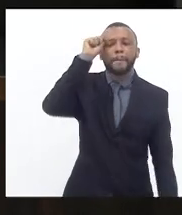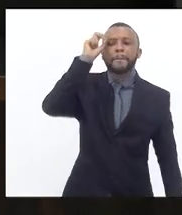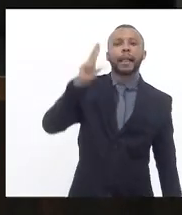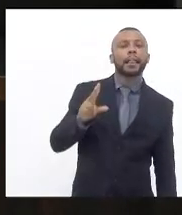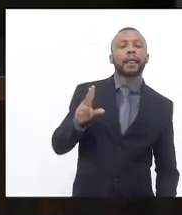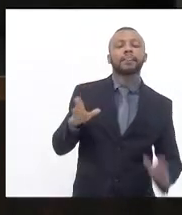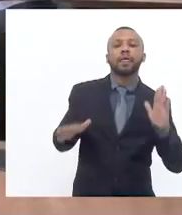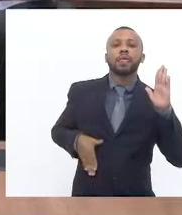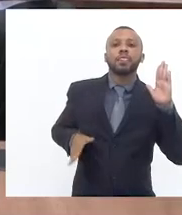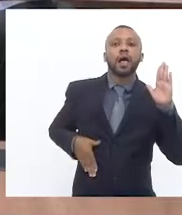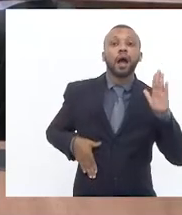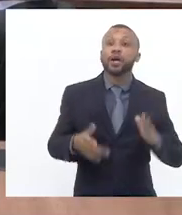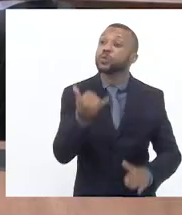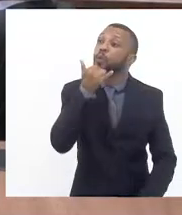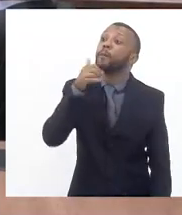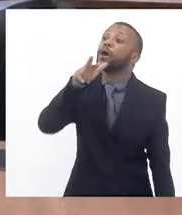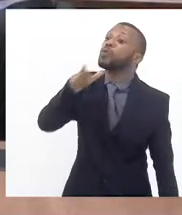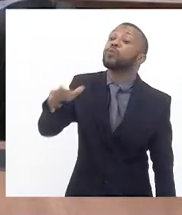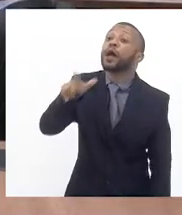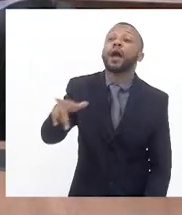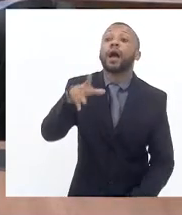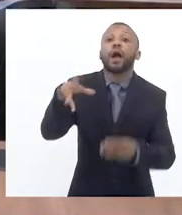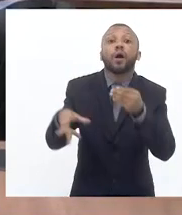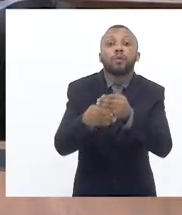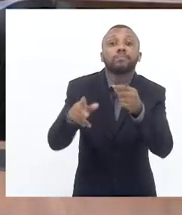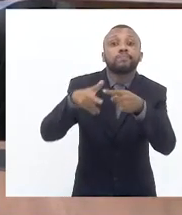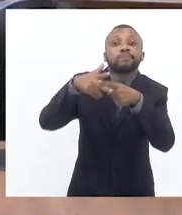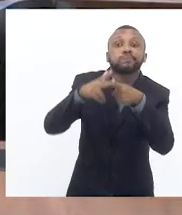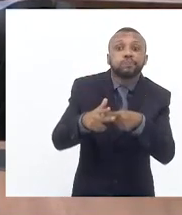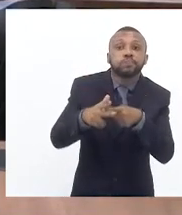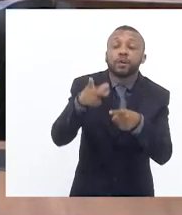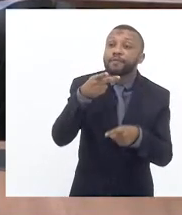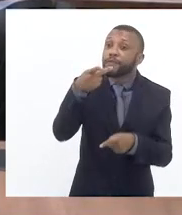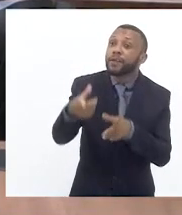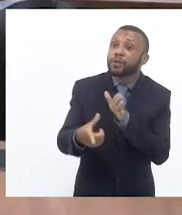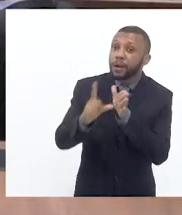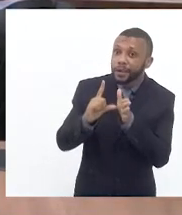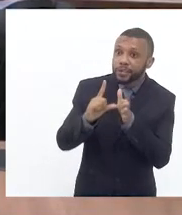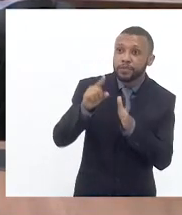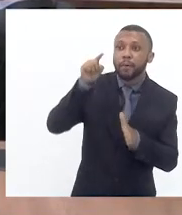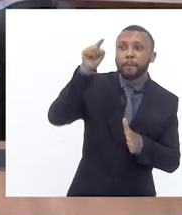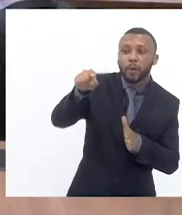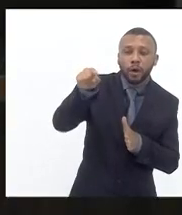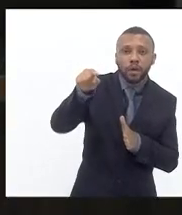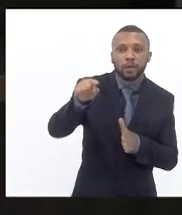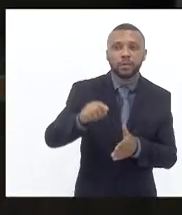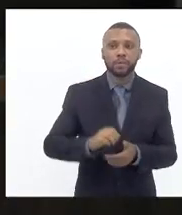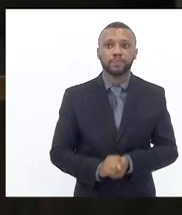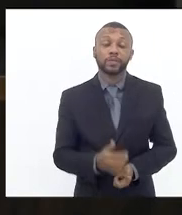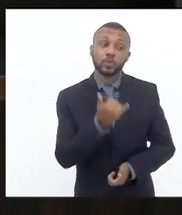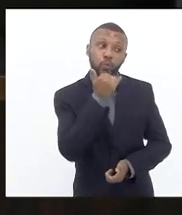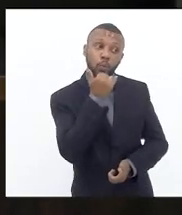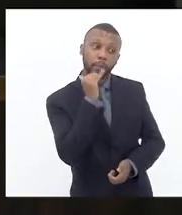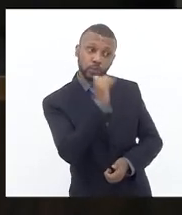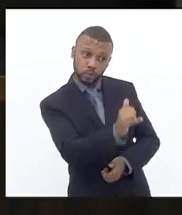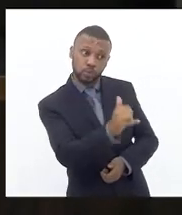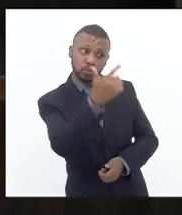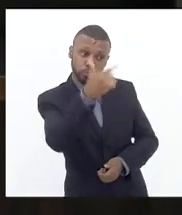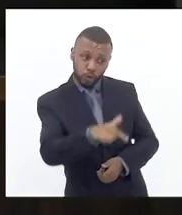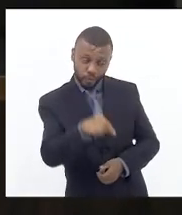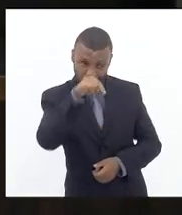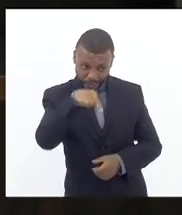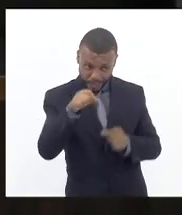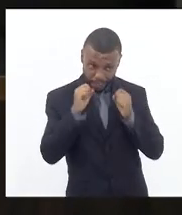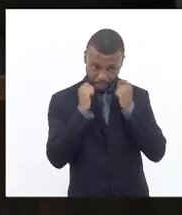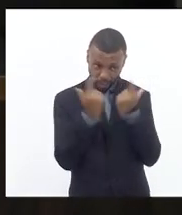Eu estou exatamente ratificando o que foi dito deixa eu vou lá mais uma vez para o senhor aqui